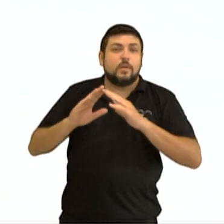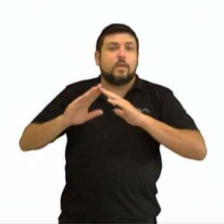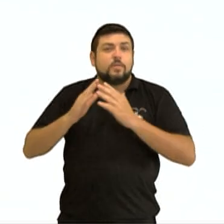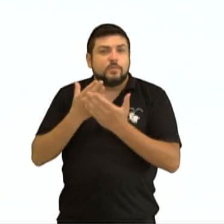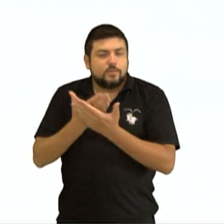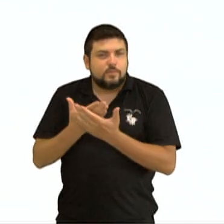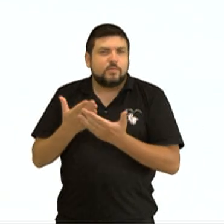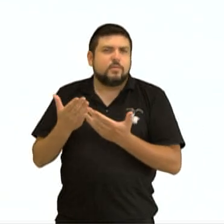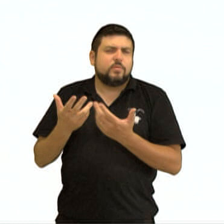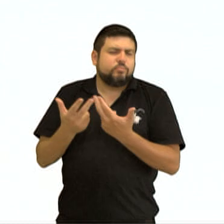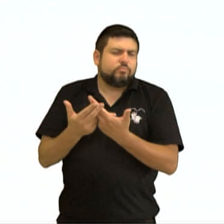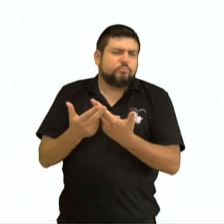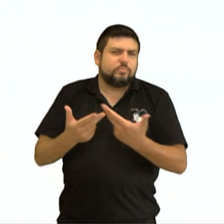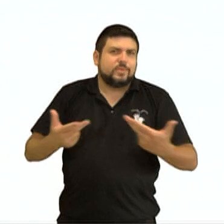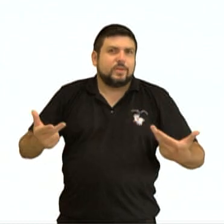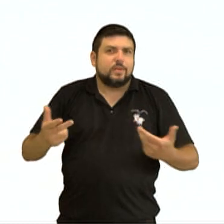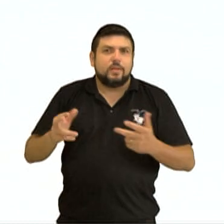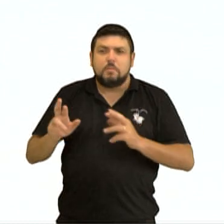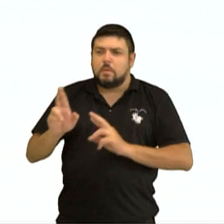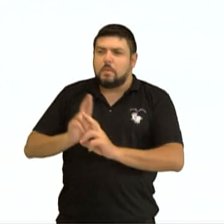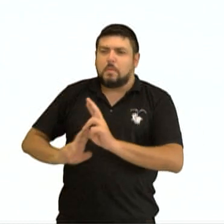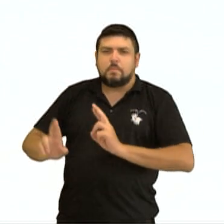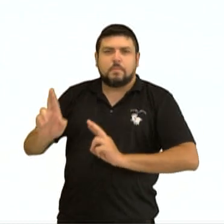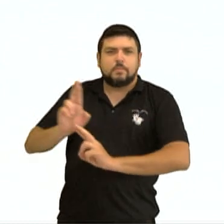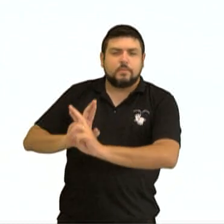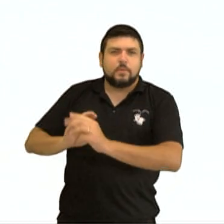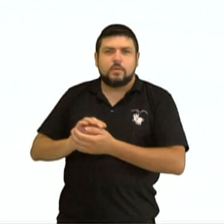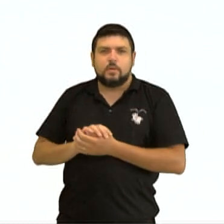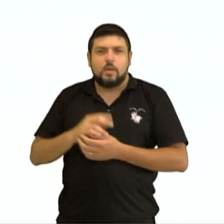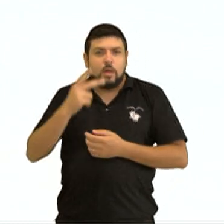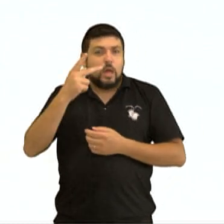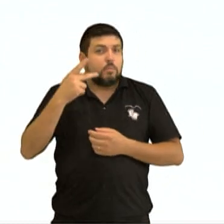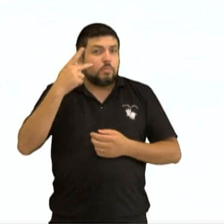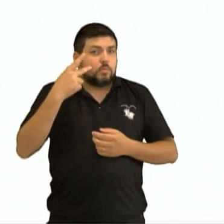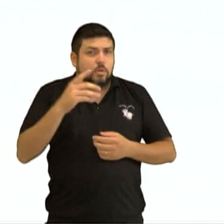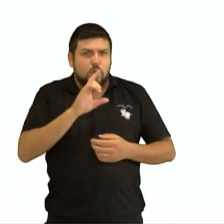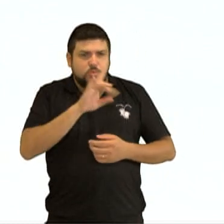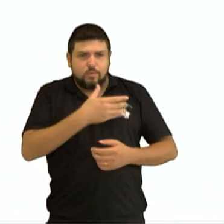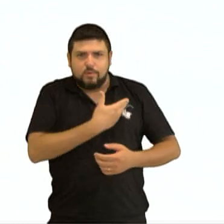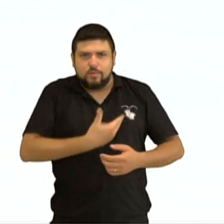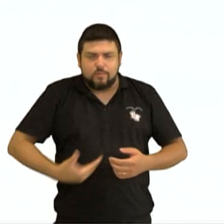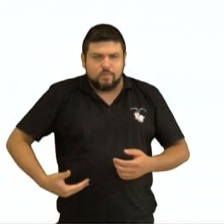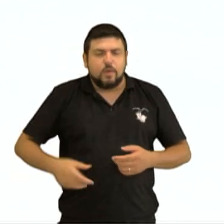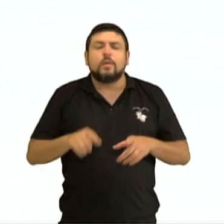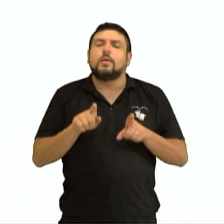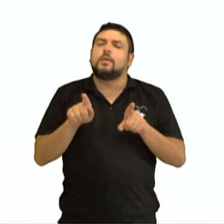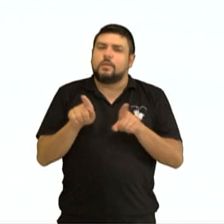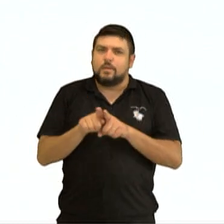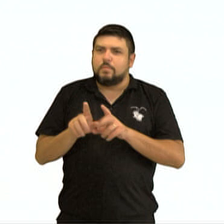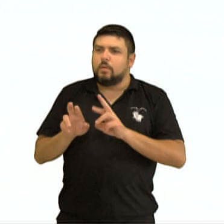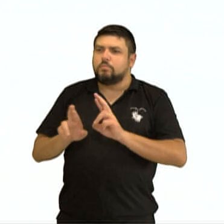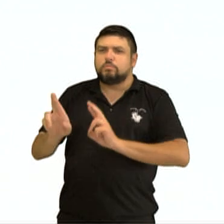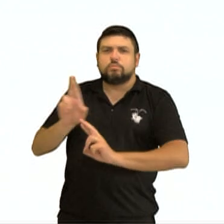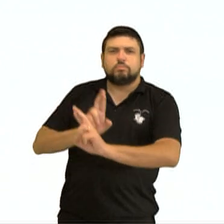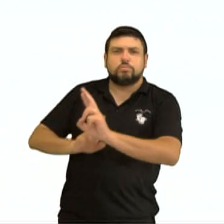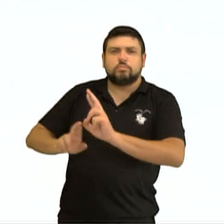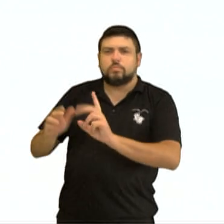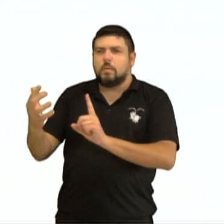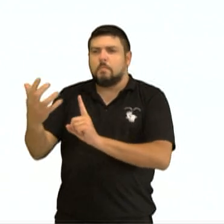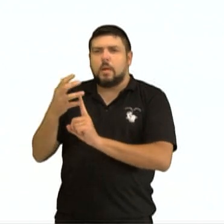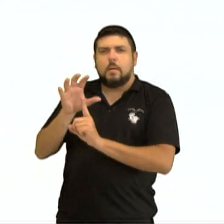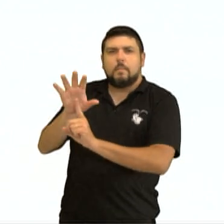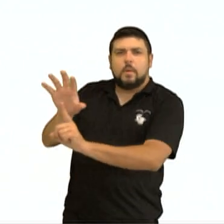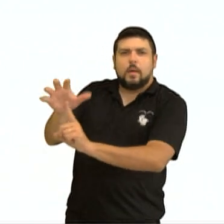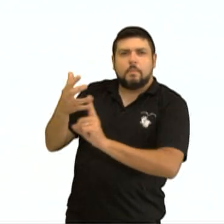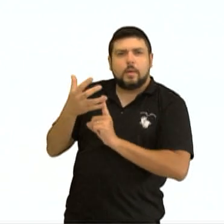nos outros, né? Porque a política também, além do governo, ela tem uma capacidade de relações de poder e de influência entre as